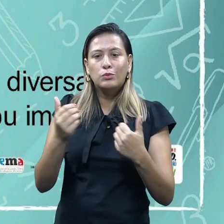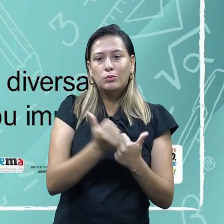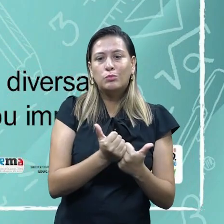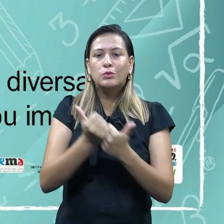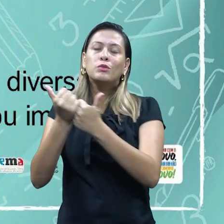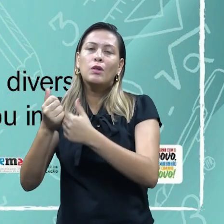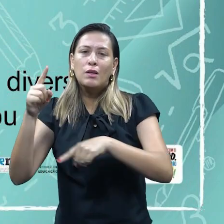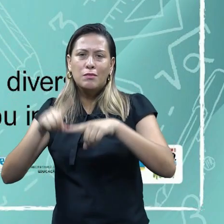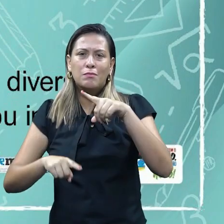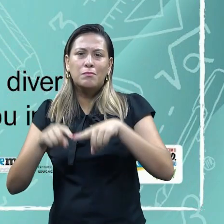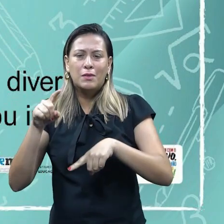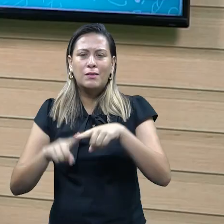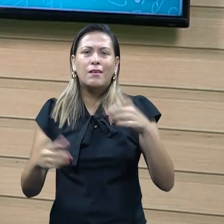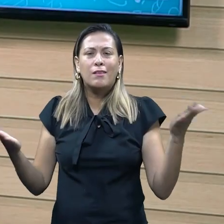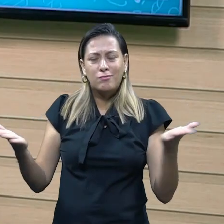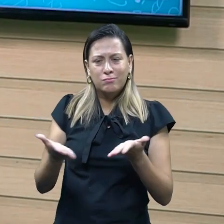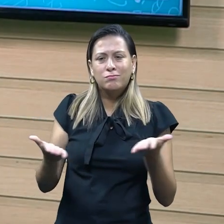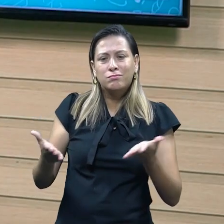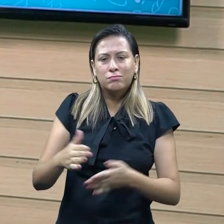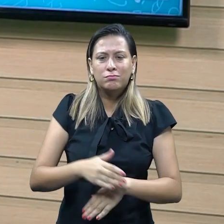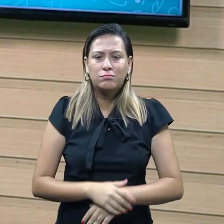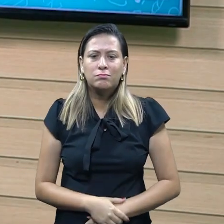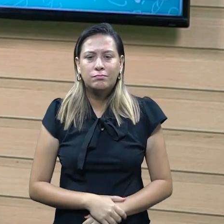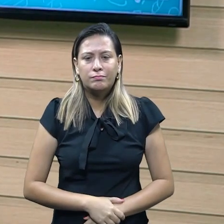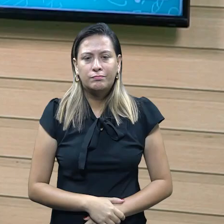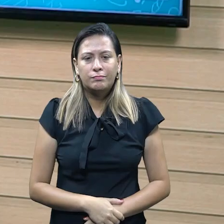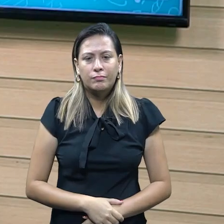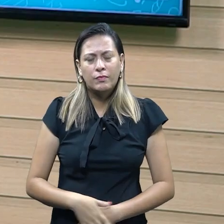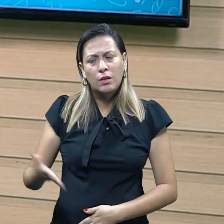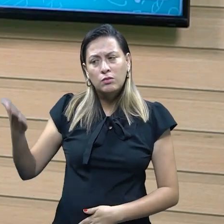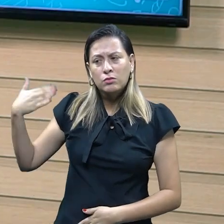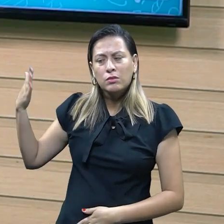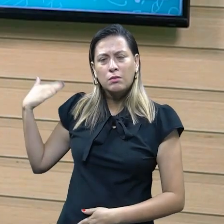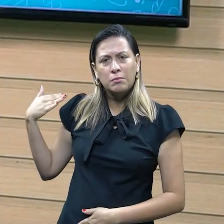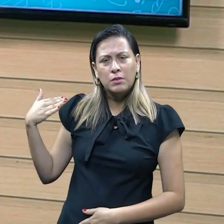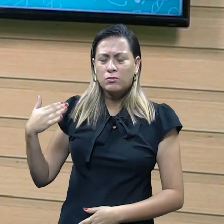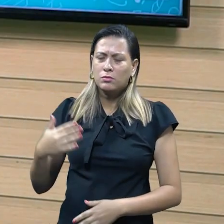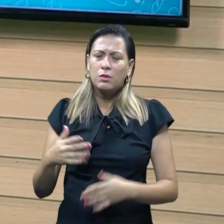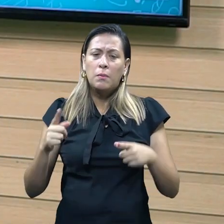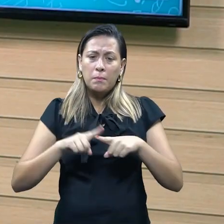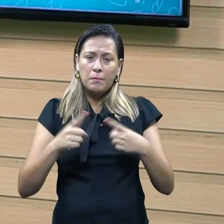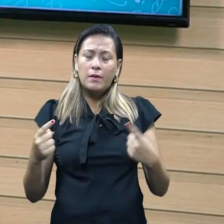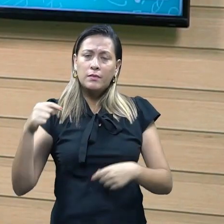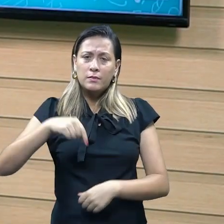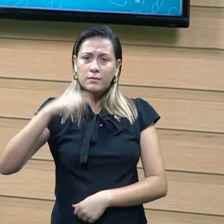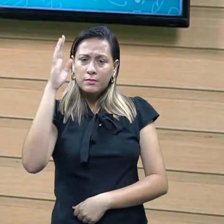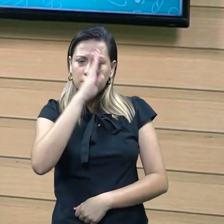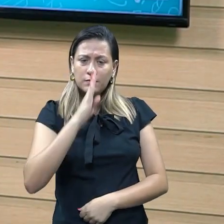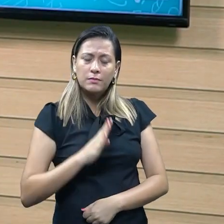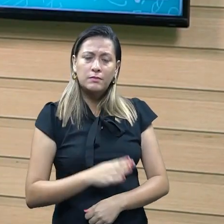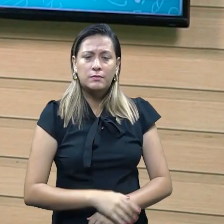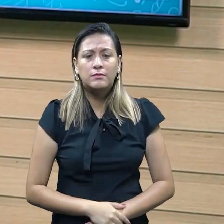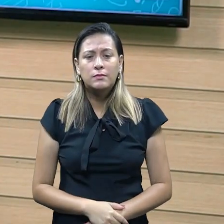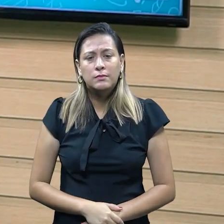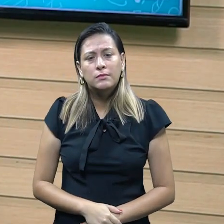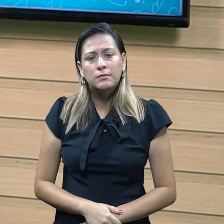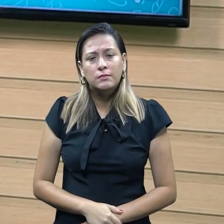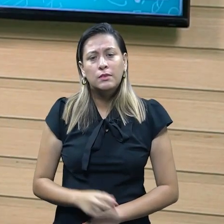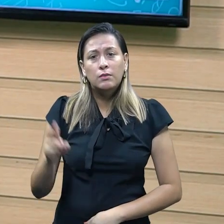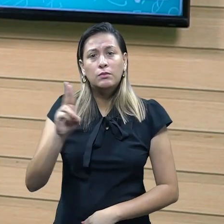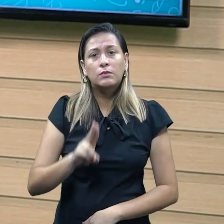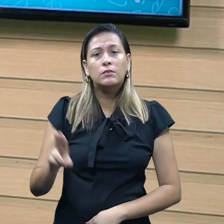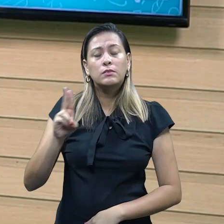as ferramentas tradicionais. Não tão antigamente, principalmente aqui no Brasil, ainda se utilizava, e acredito que ainda se